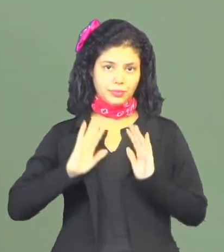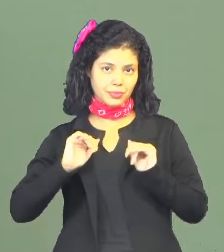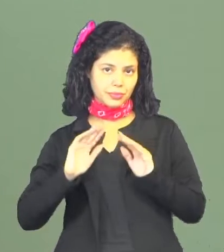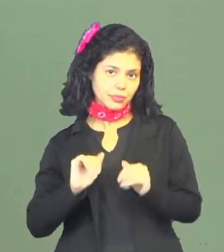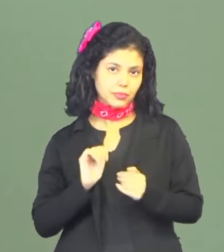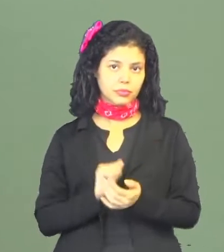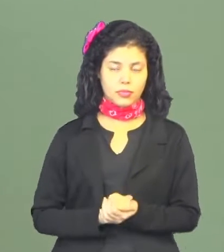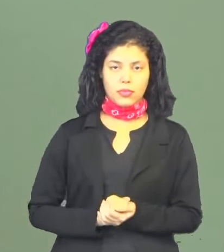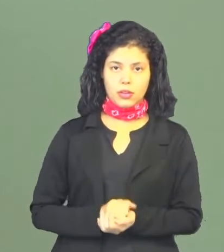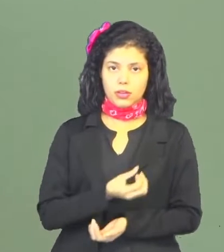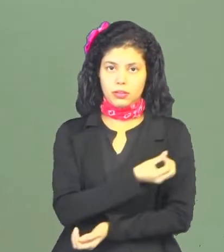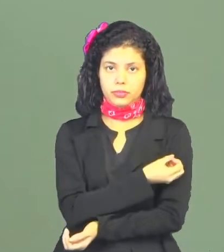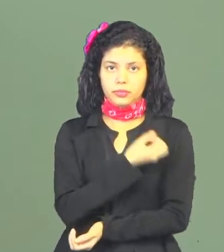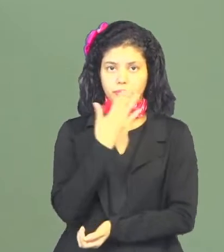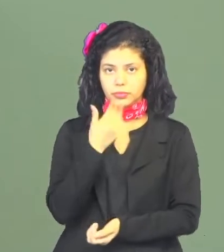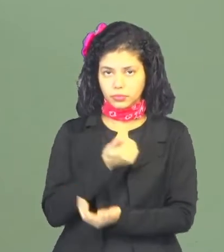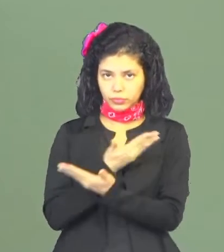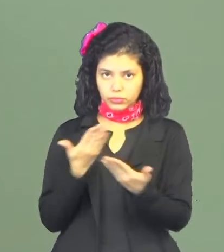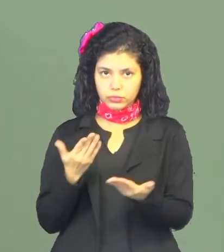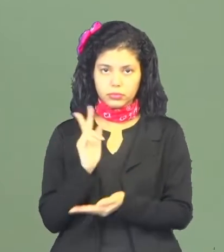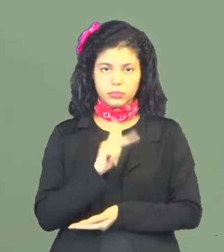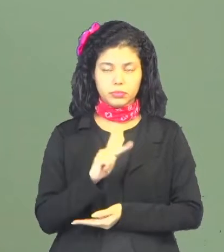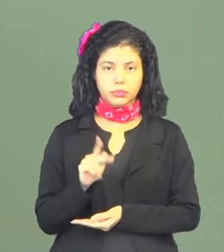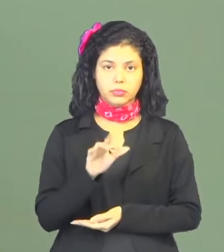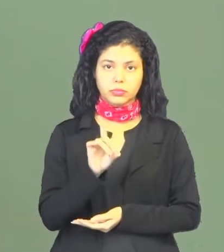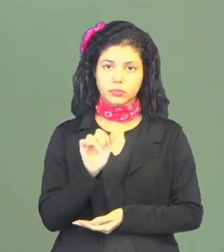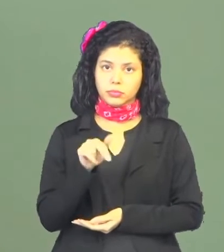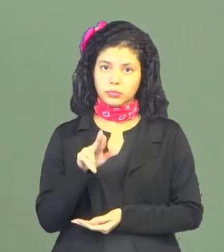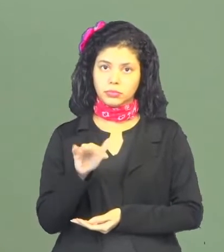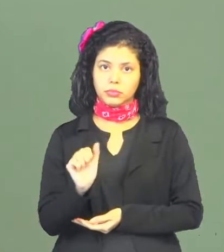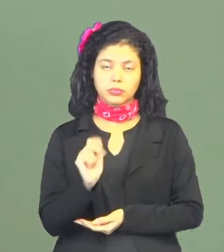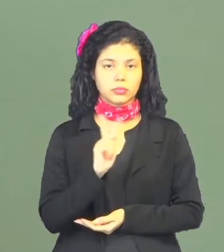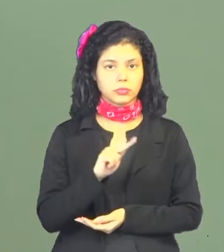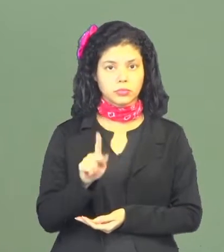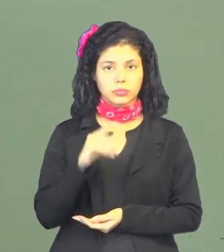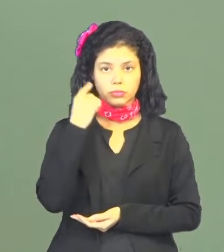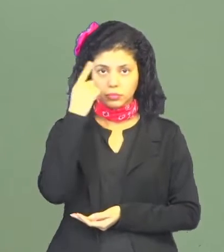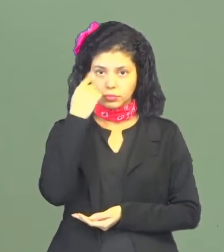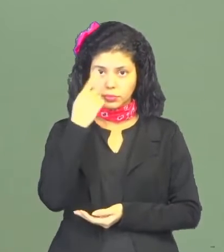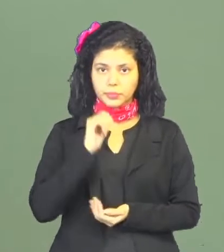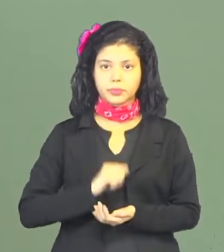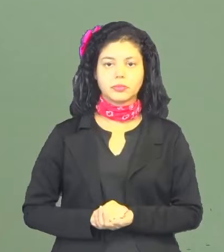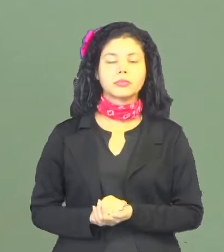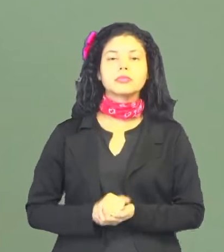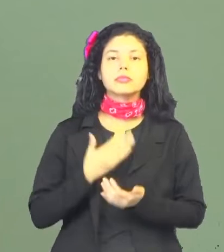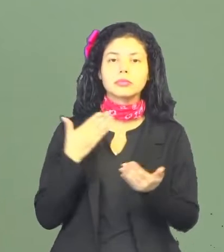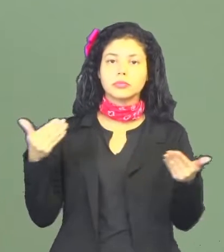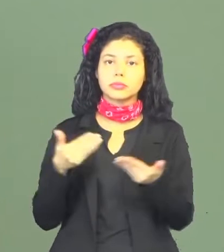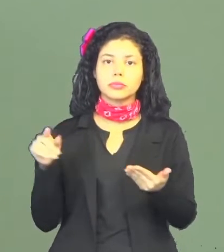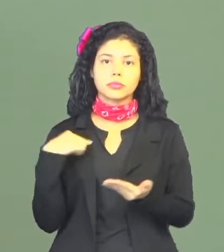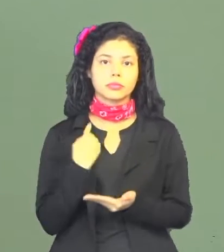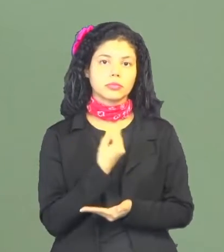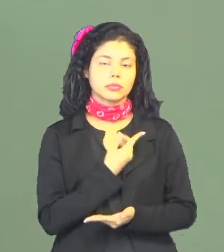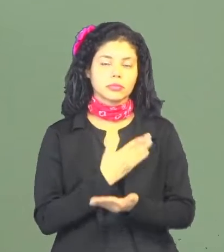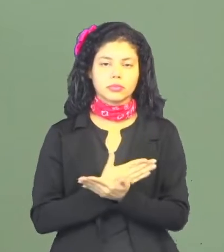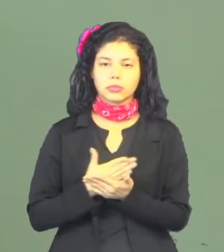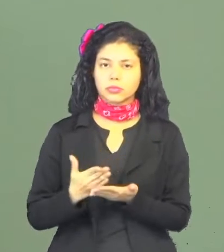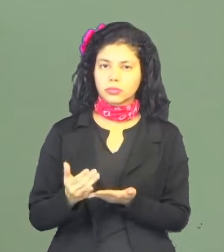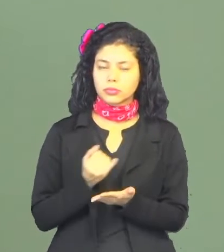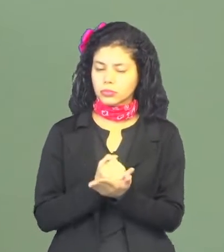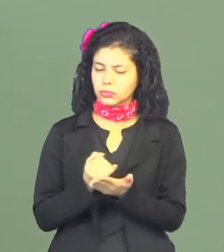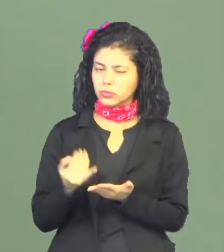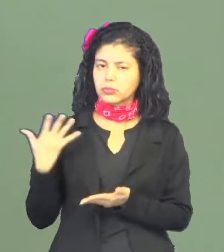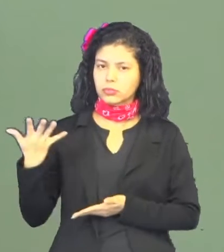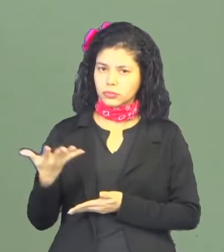Olá galerinha do sexto ano tudo bem eu sou professor Daniel professor de língua espanhola ela é minha hoje nós vamos dar aquela